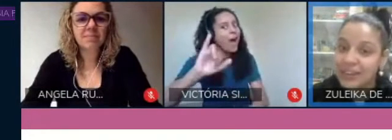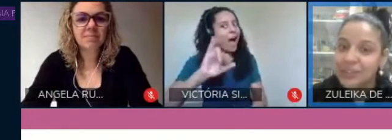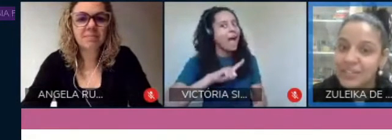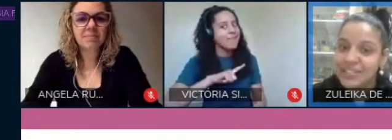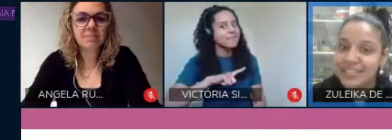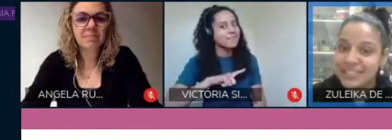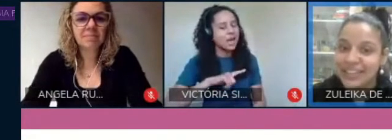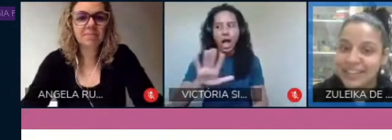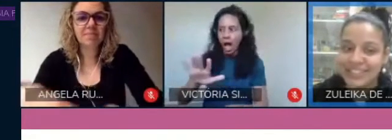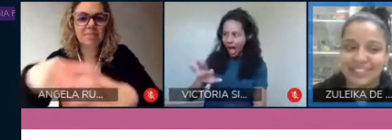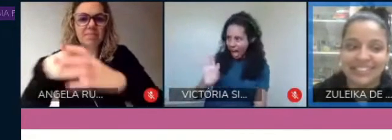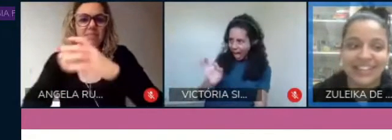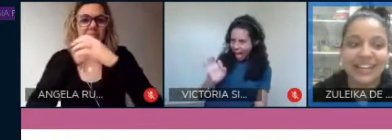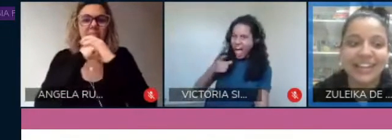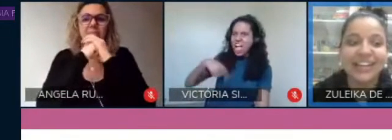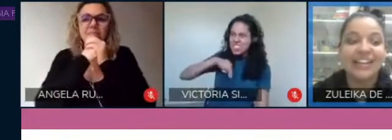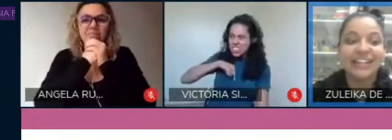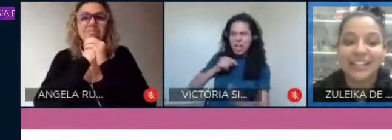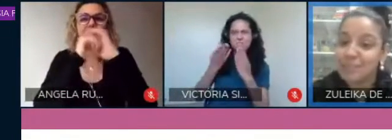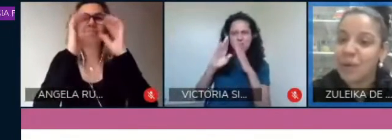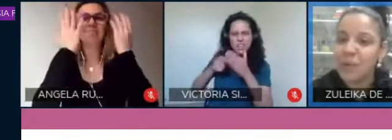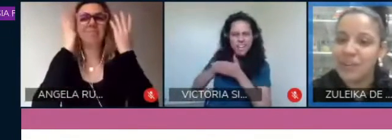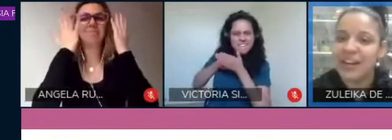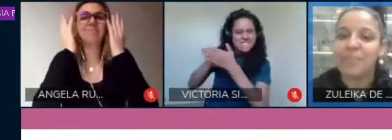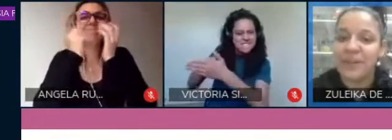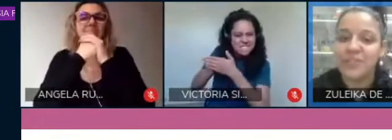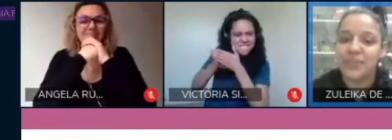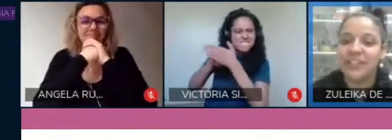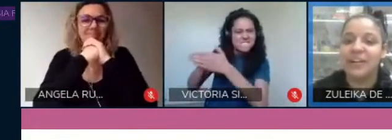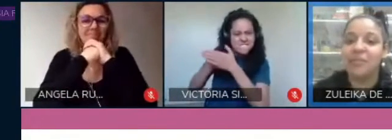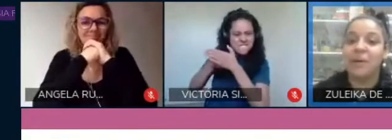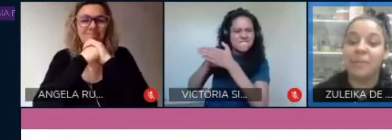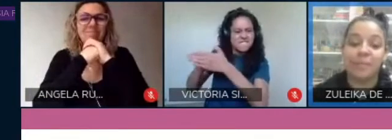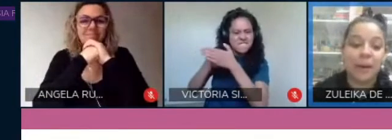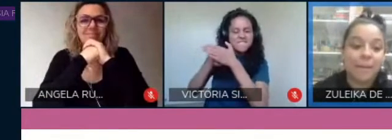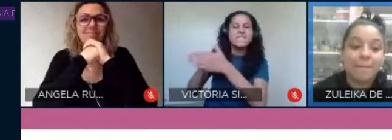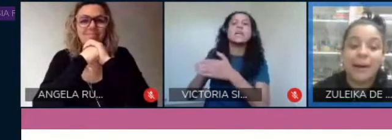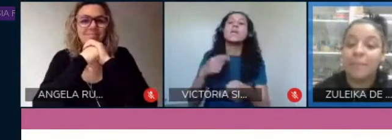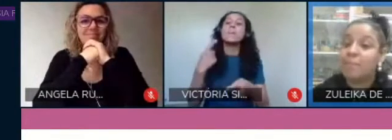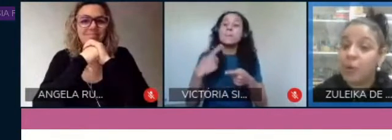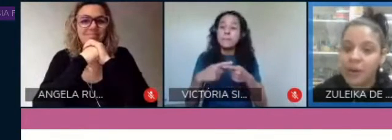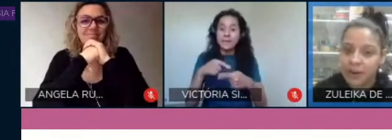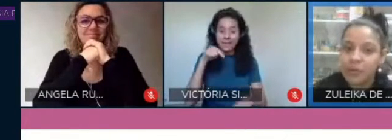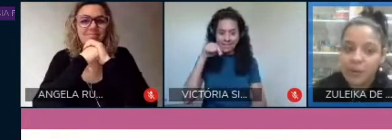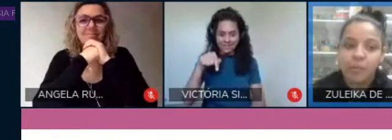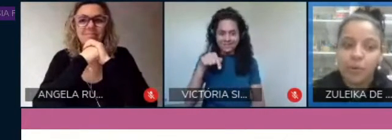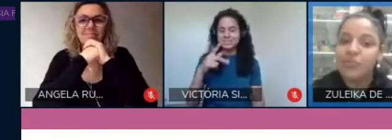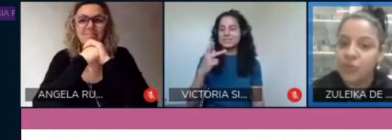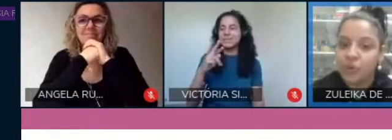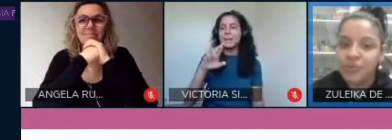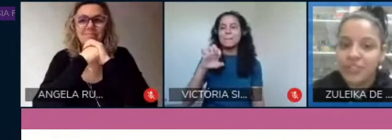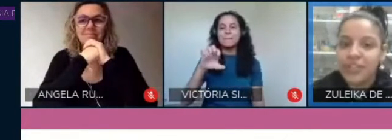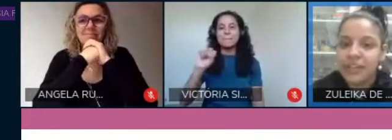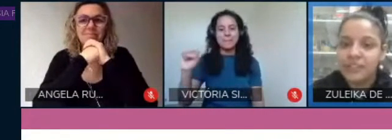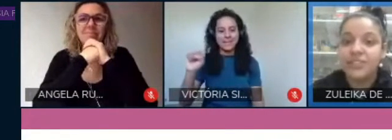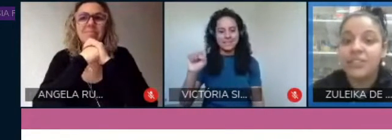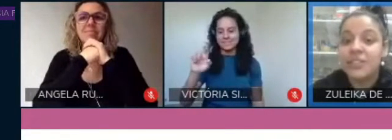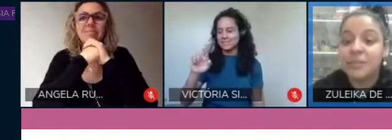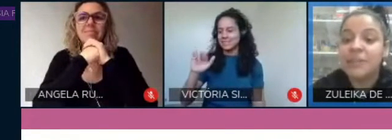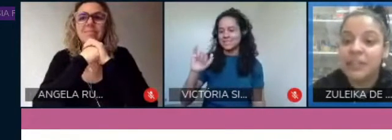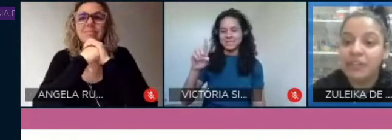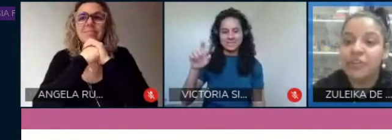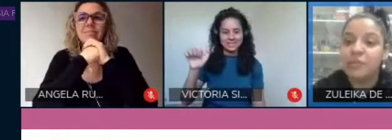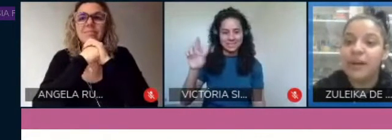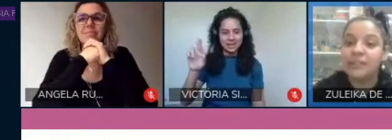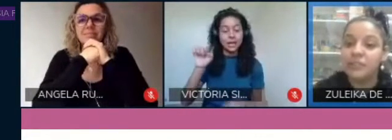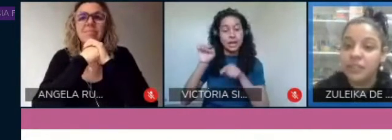deu certo a nossa insistência, né? Sim. E bom, a Press Reader é uma boa fonte da